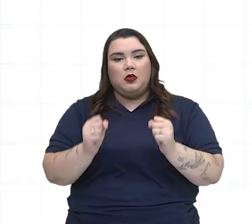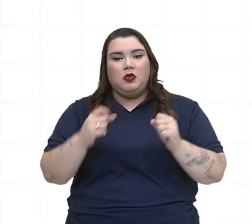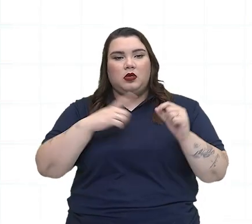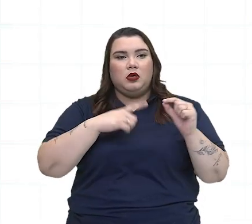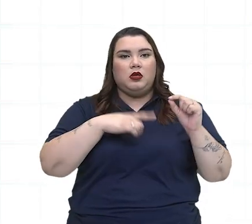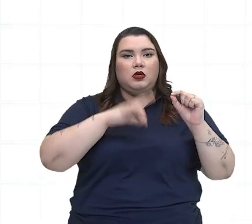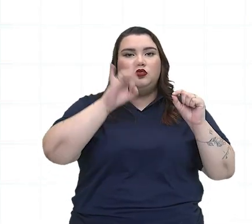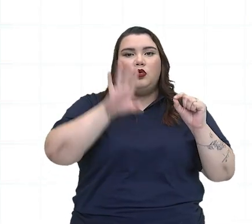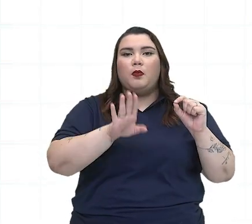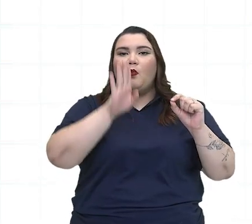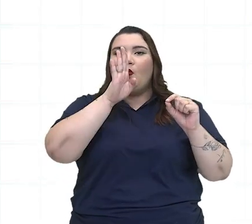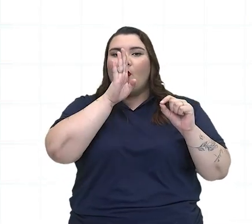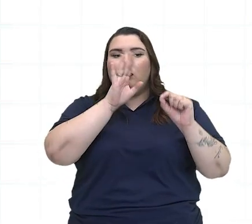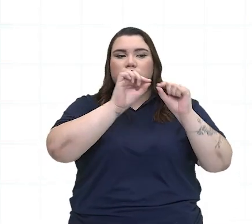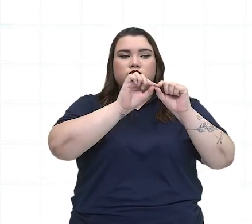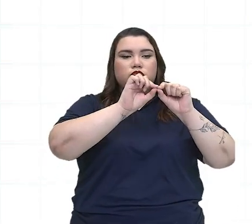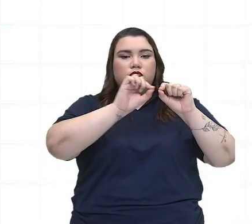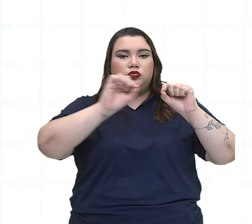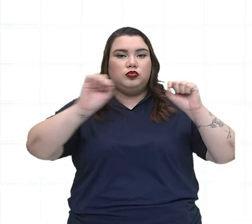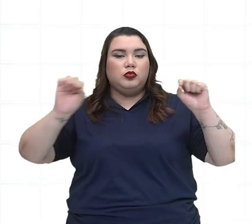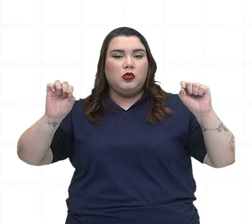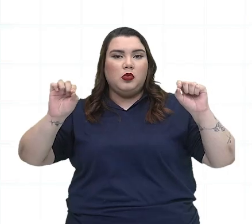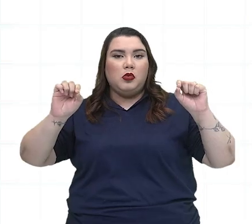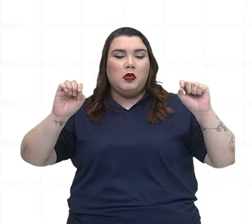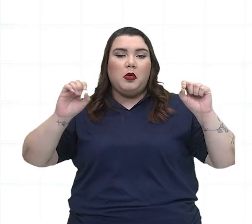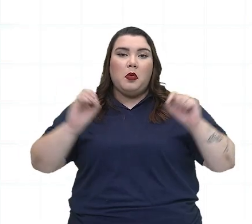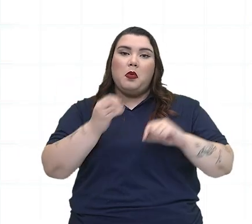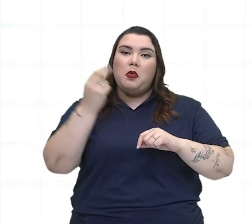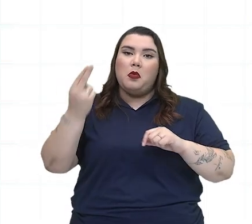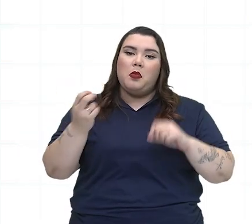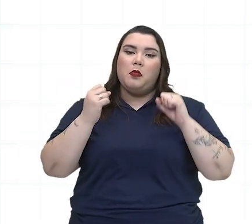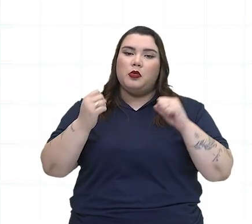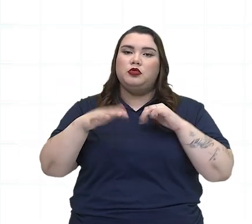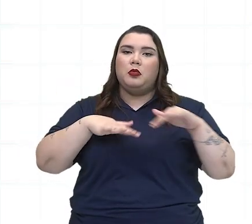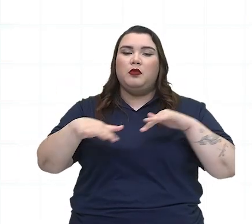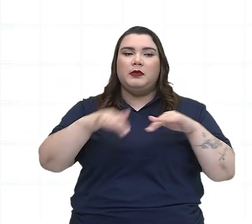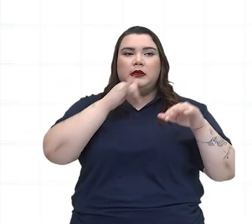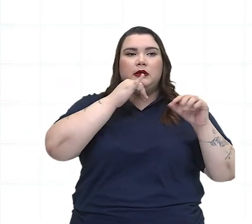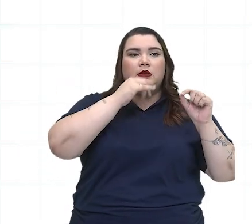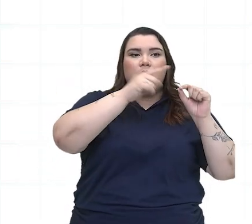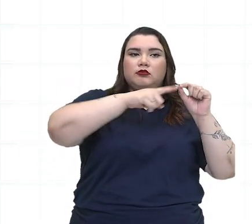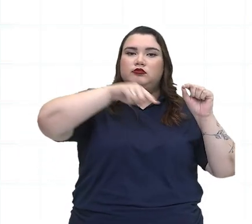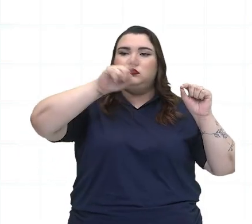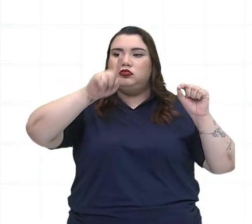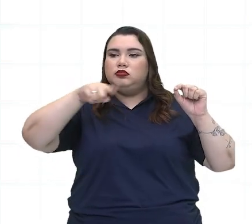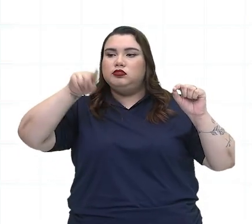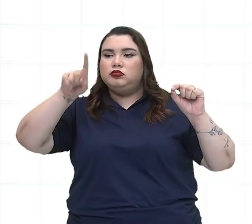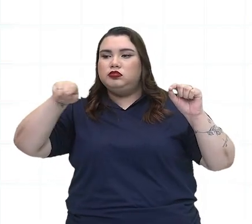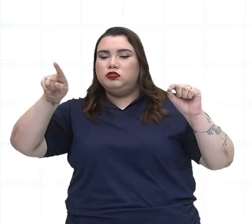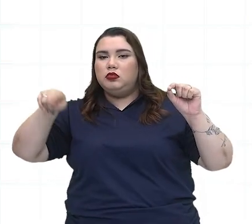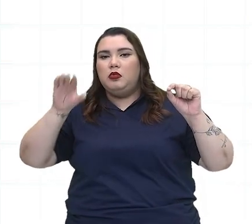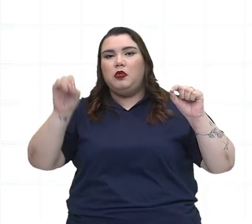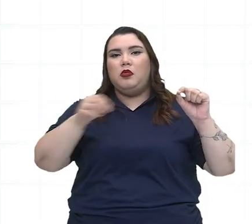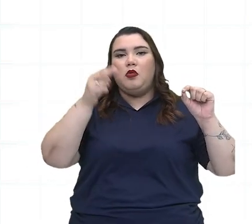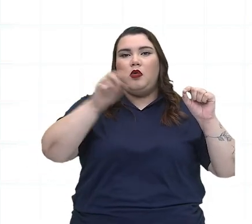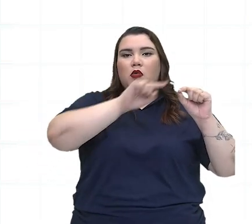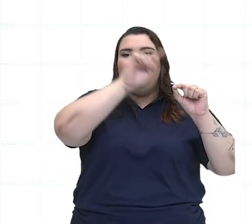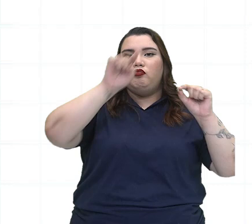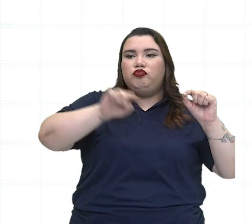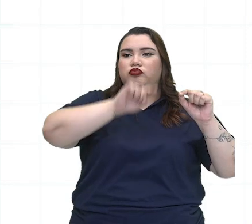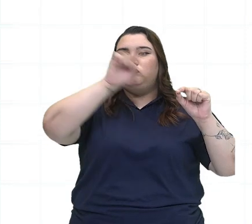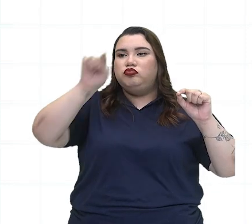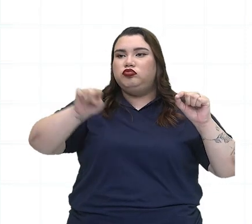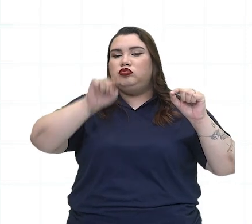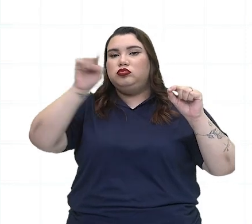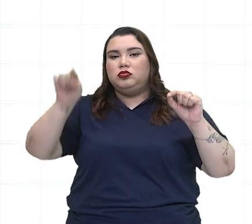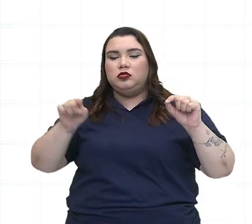linhas estáticas, ou seja, sem movimento, e também movimentar, como vocês estão vendo aí, através de espirais.